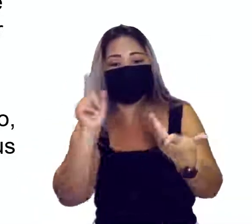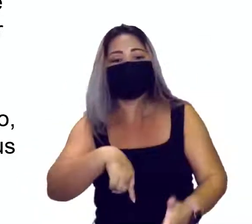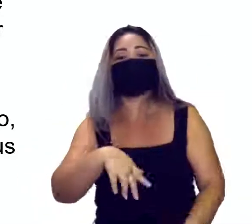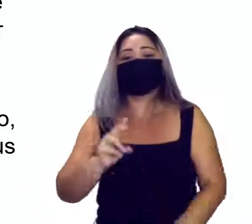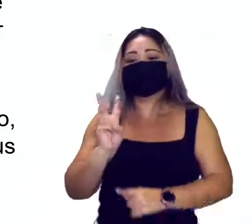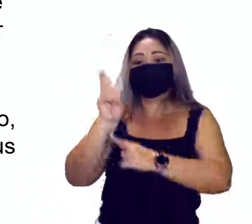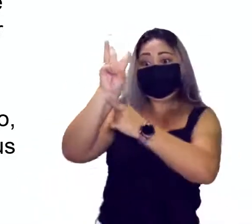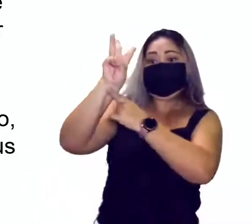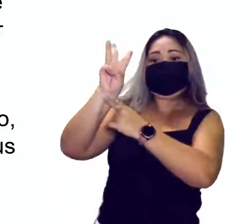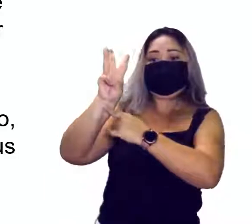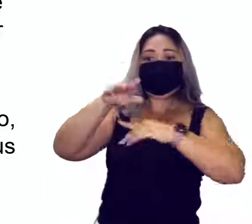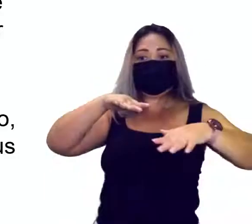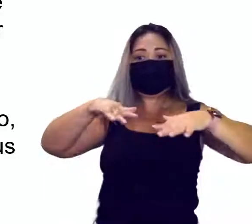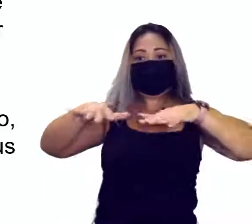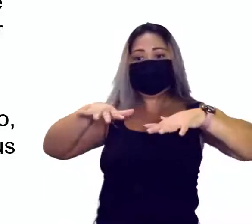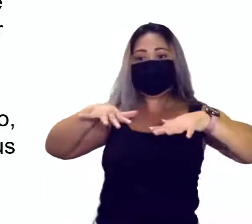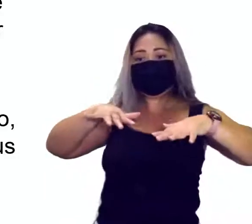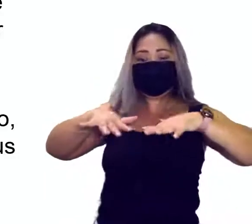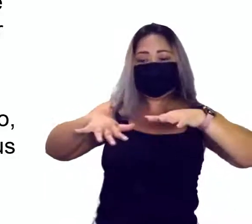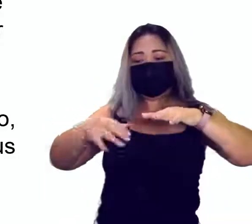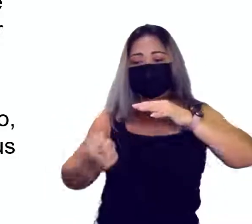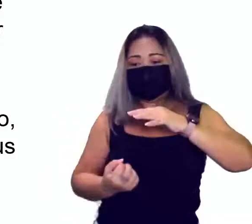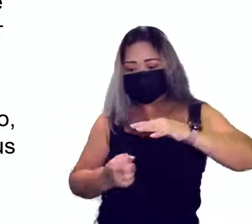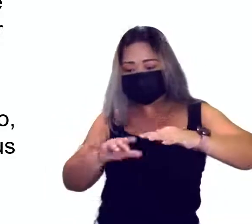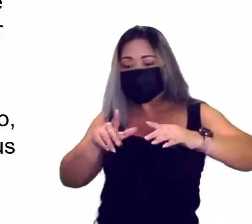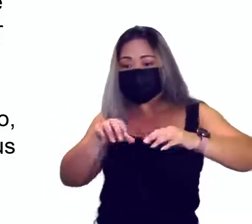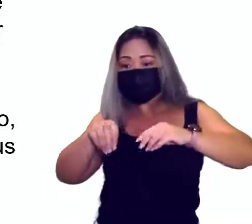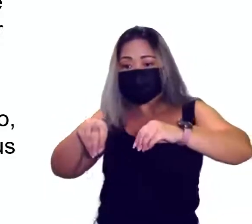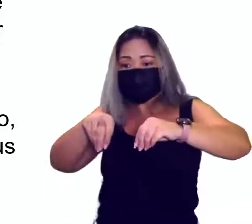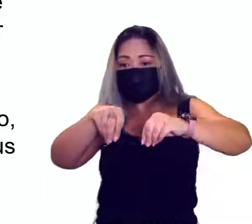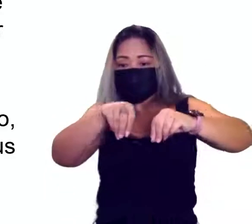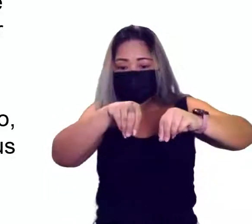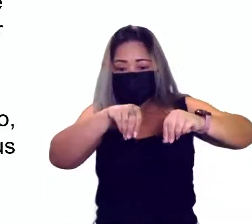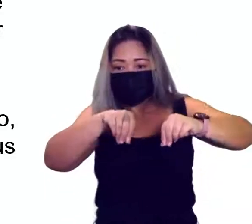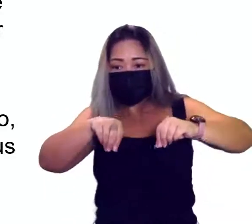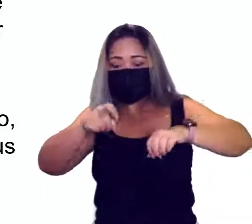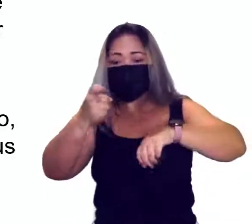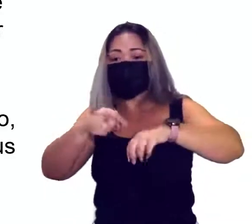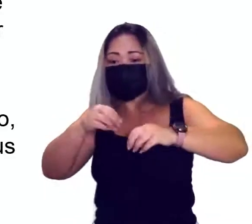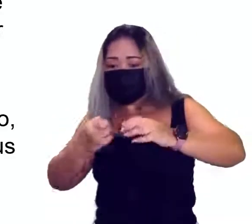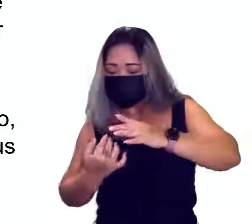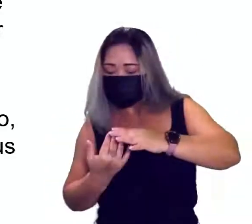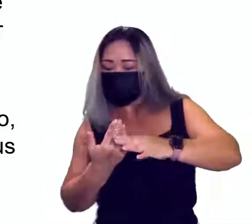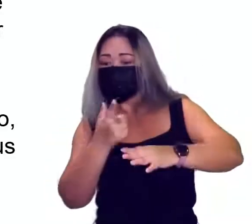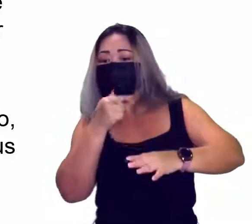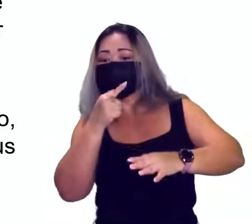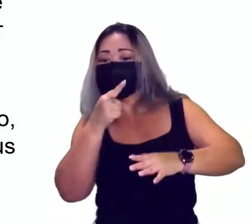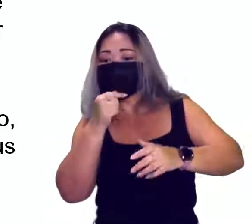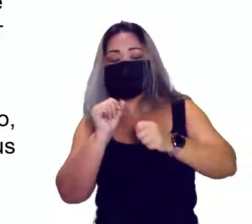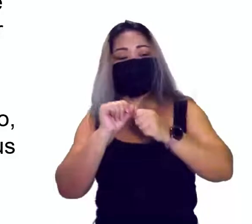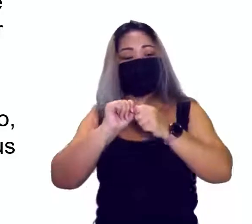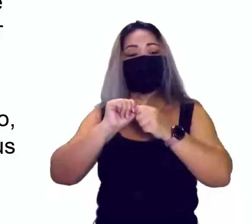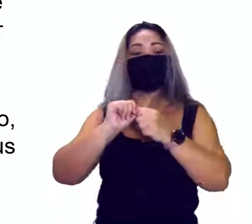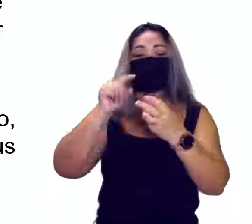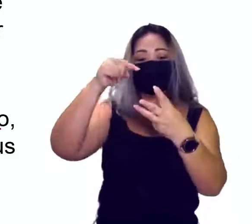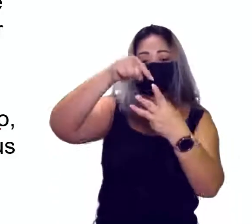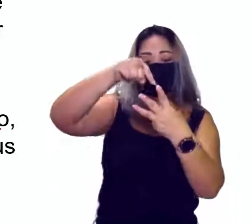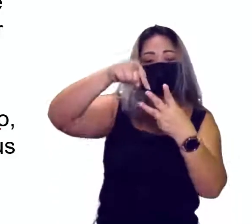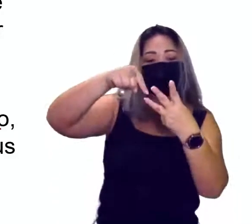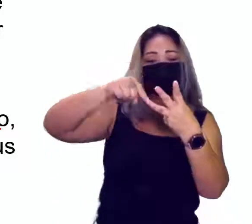Poseidon. Tremores, além de fazer brotar água do solo. Poseidon é um dos 3 governantes do